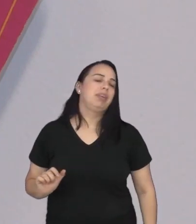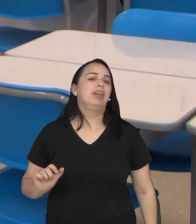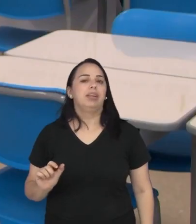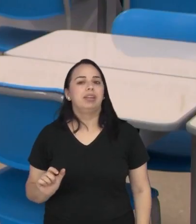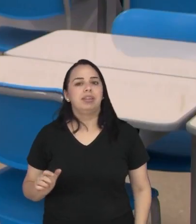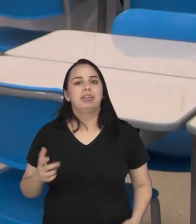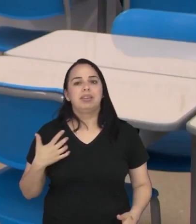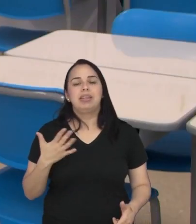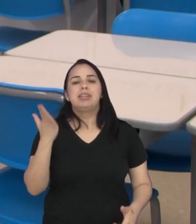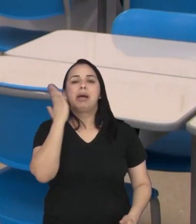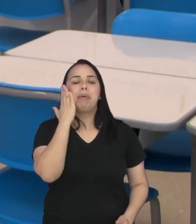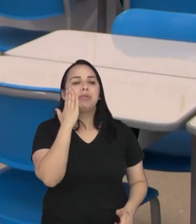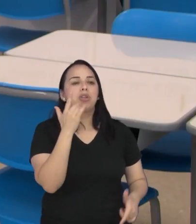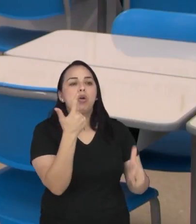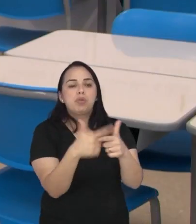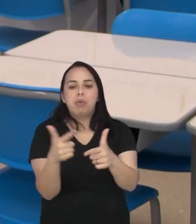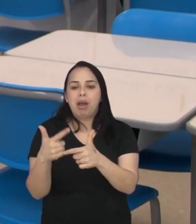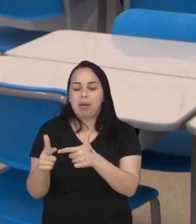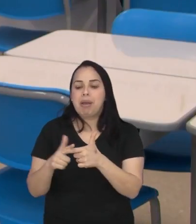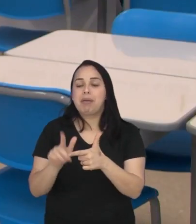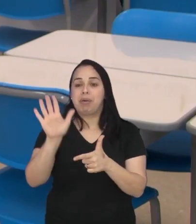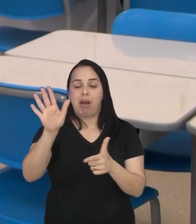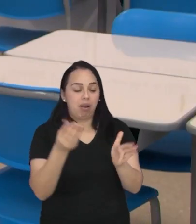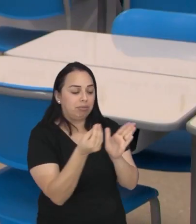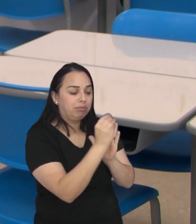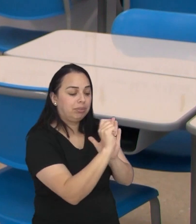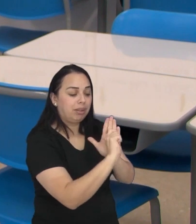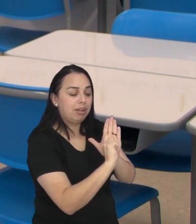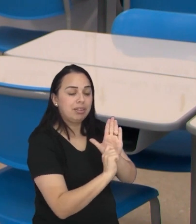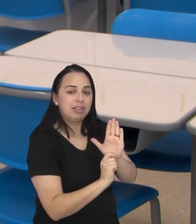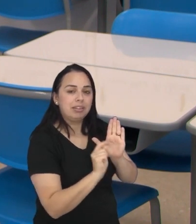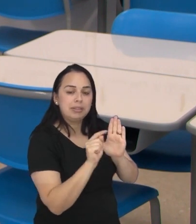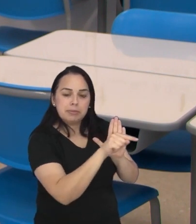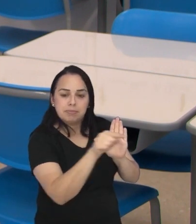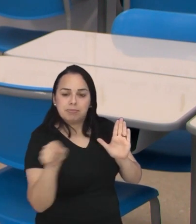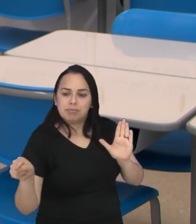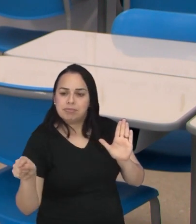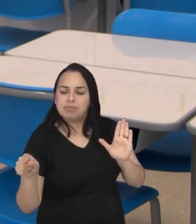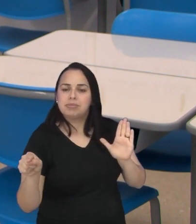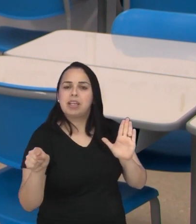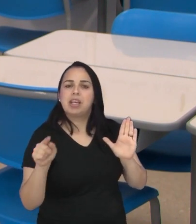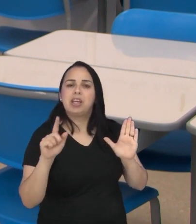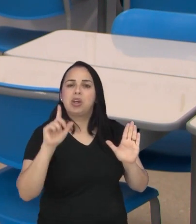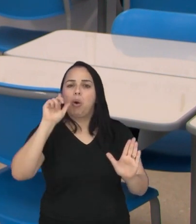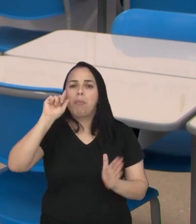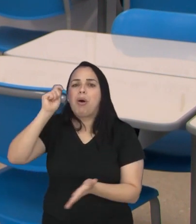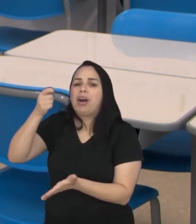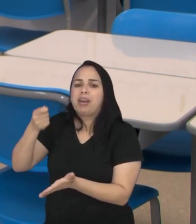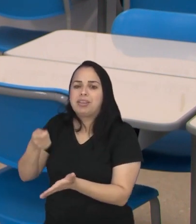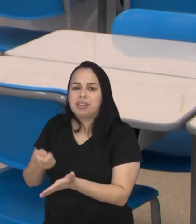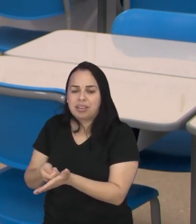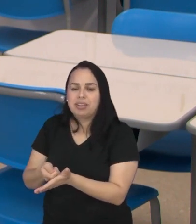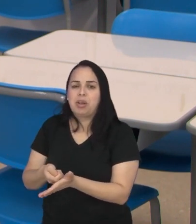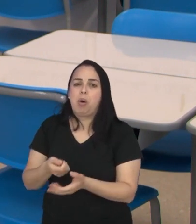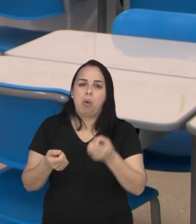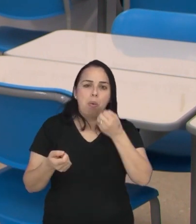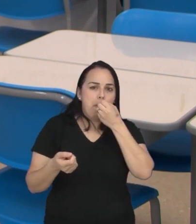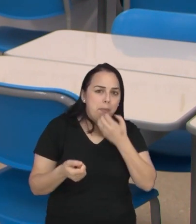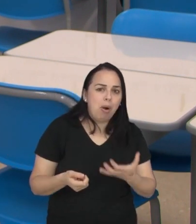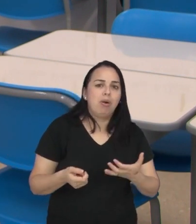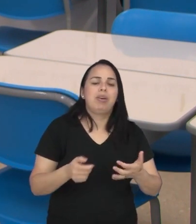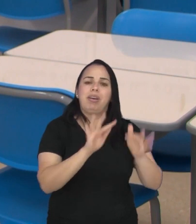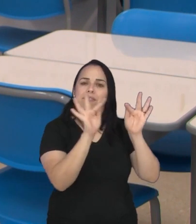para as pessoas não furar o pé também, ficar de prego, essas coisas, né? E deixar organizado. O impacto dos PEVs é positivo para toda a cidade,